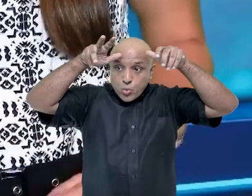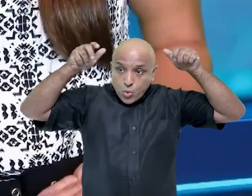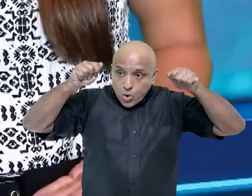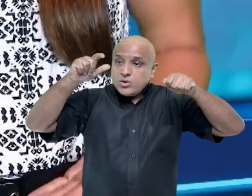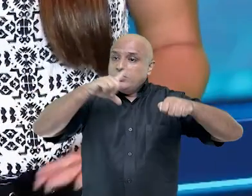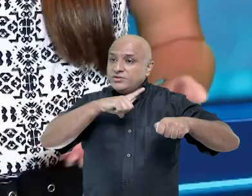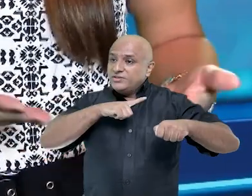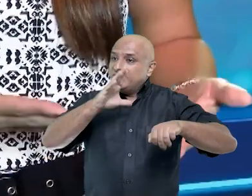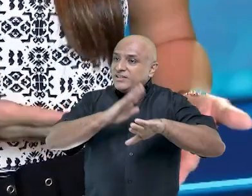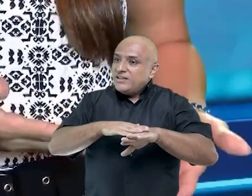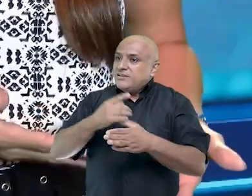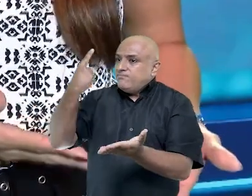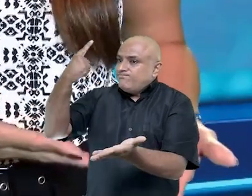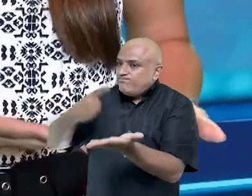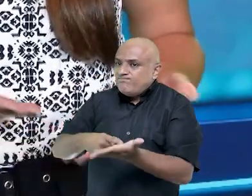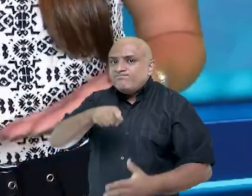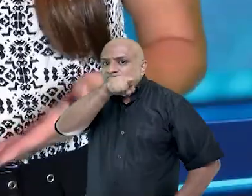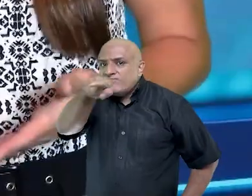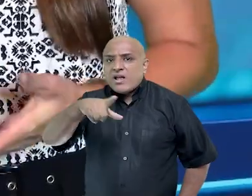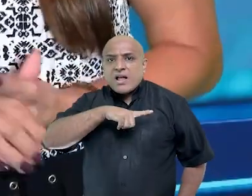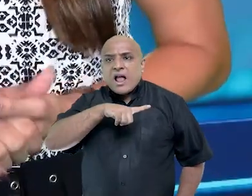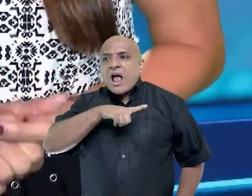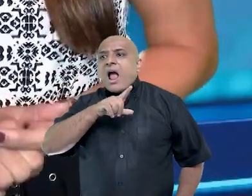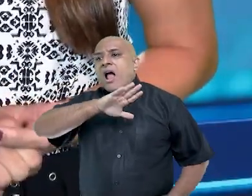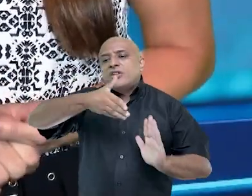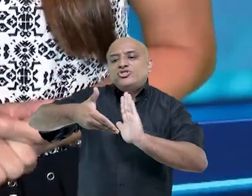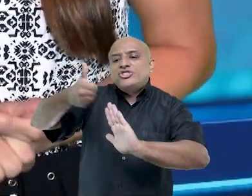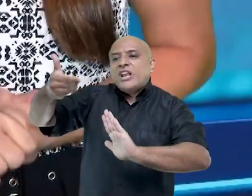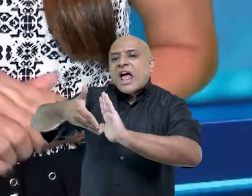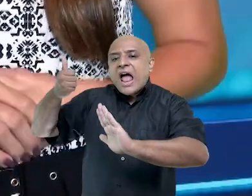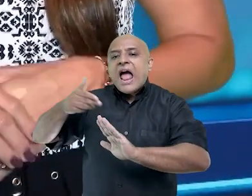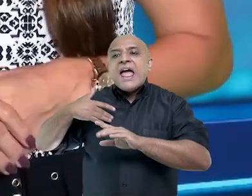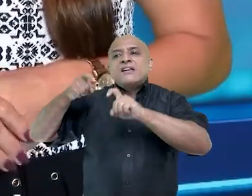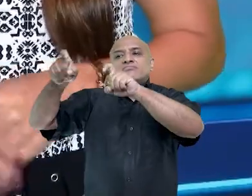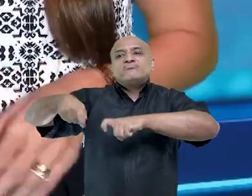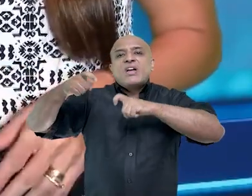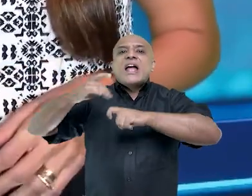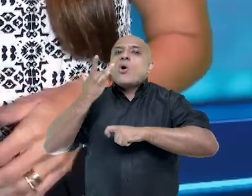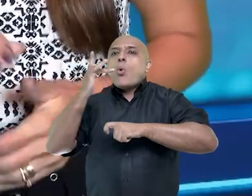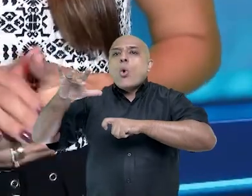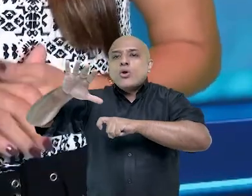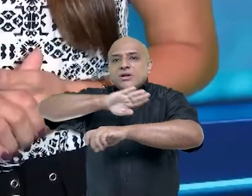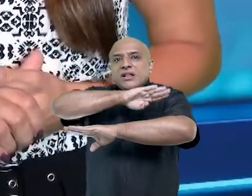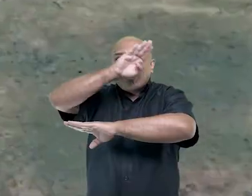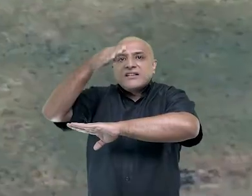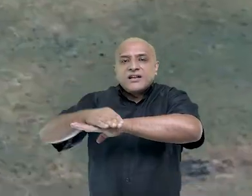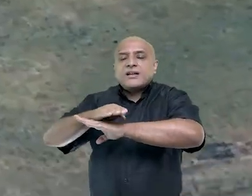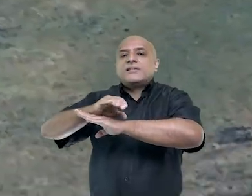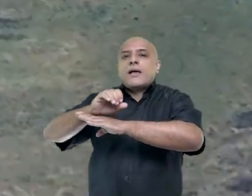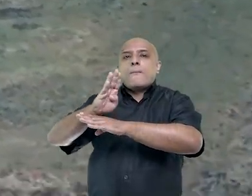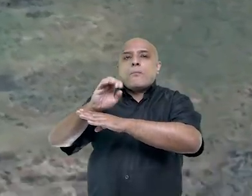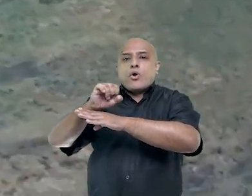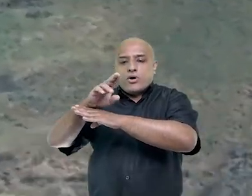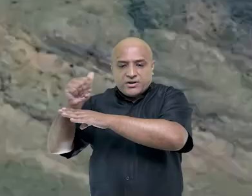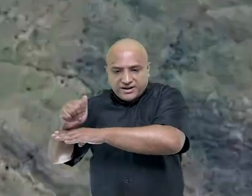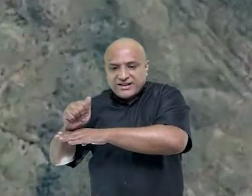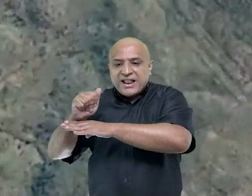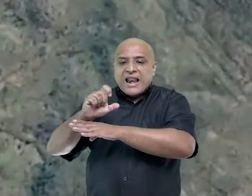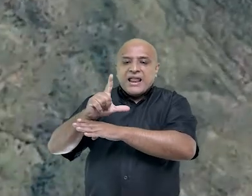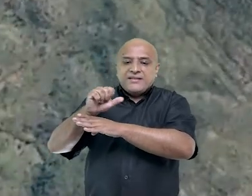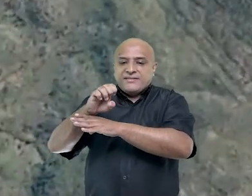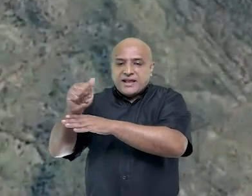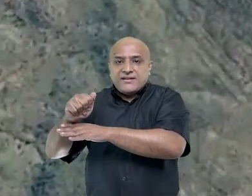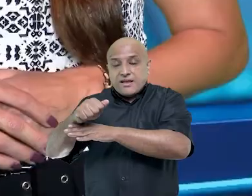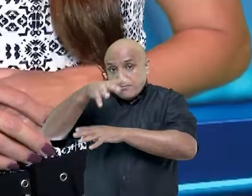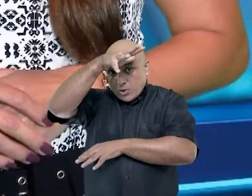adotarem medidas para desocupar e isolar a área do garimpo ilegal da Serra da Borda, em Pontes e Lacerda, em